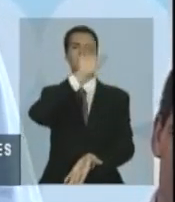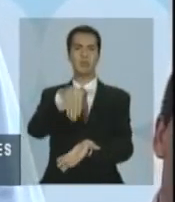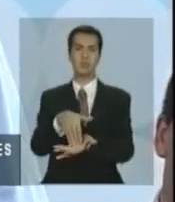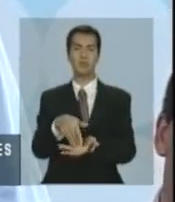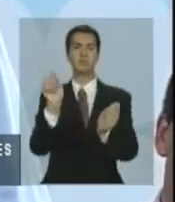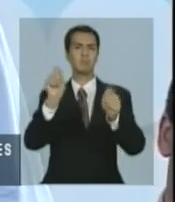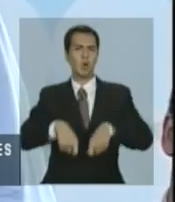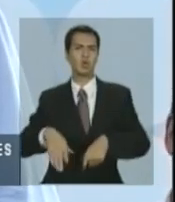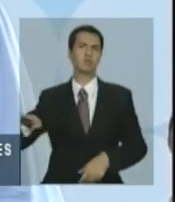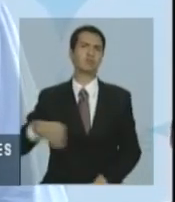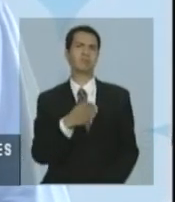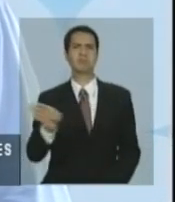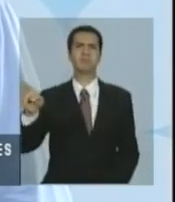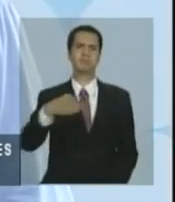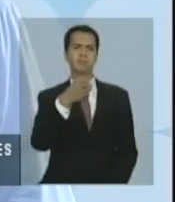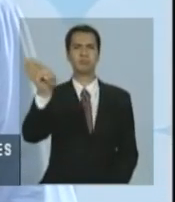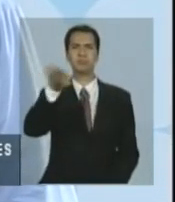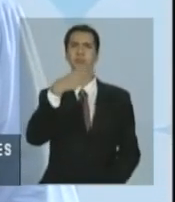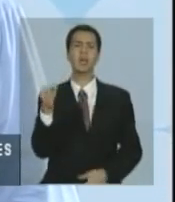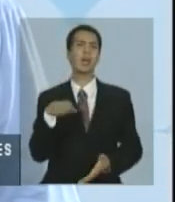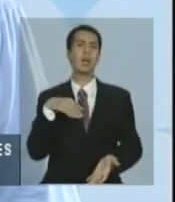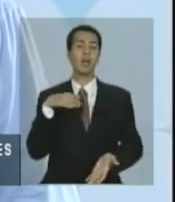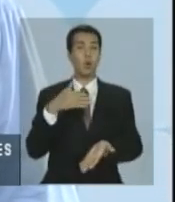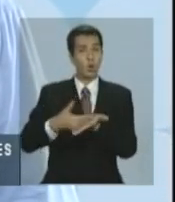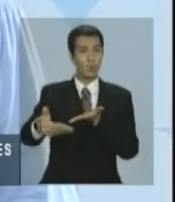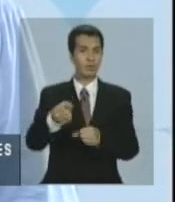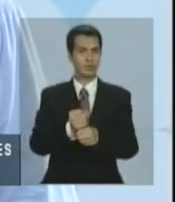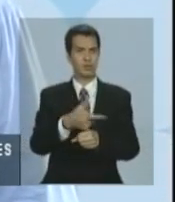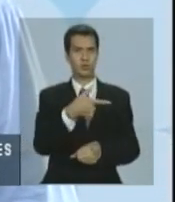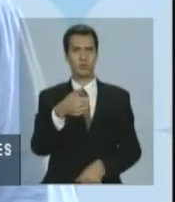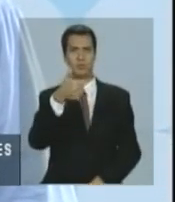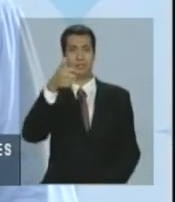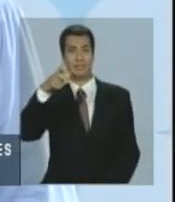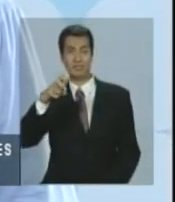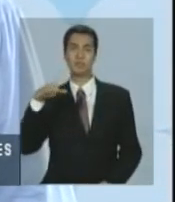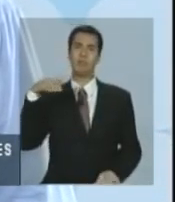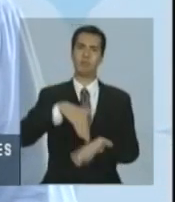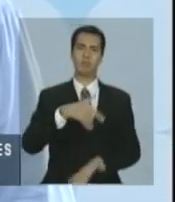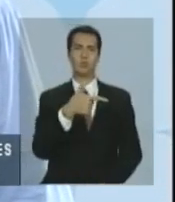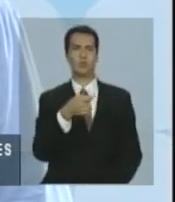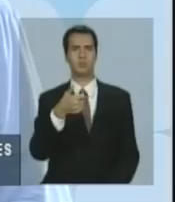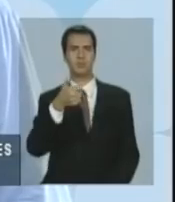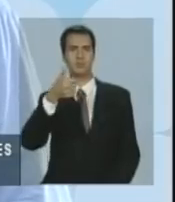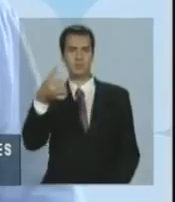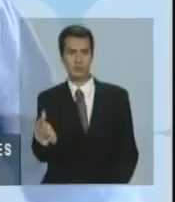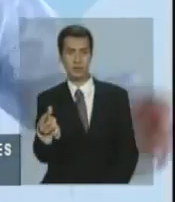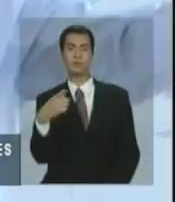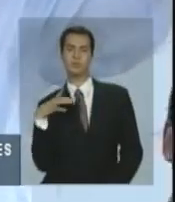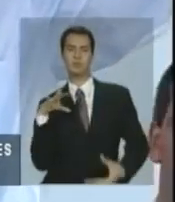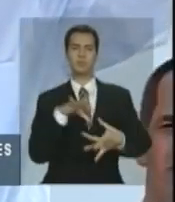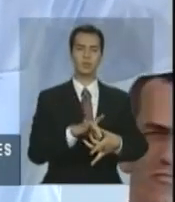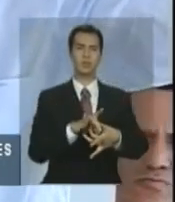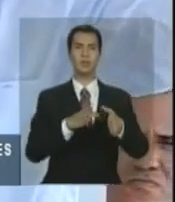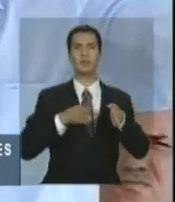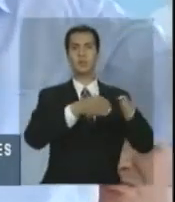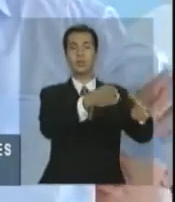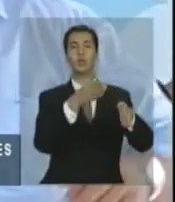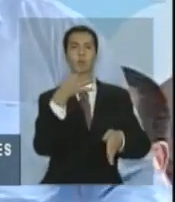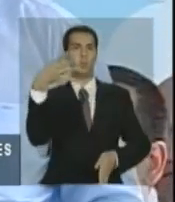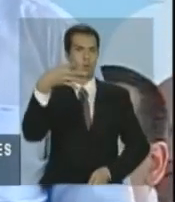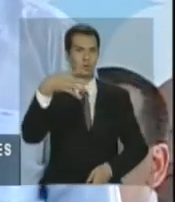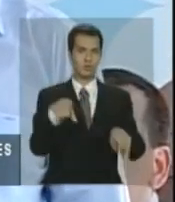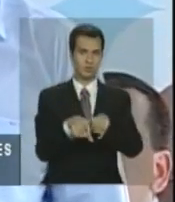pode seguir viagem, se Deus quiser, a partir de 2015 para 2016, com a linha 4. O BRT,